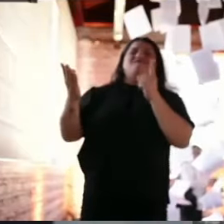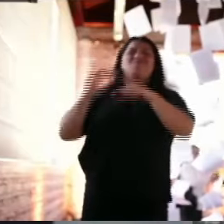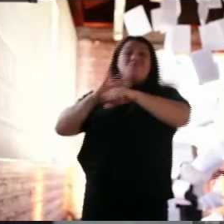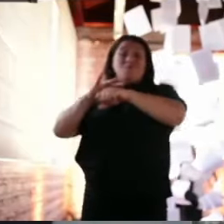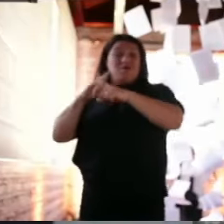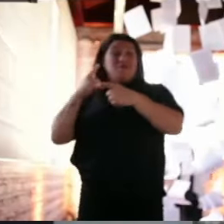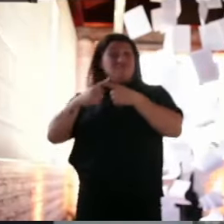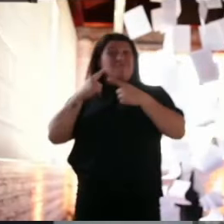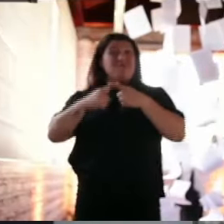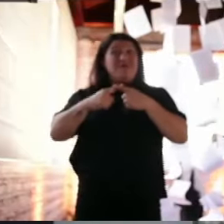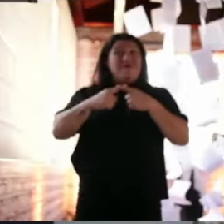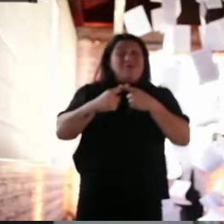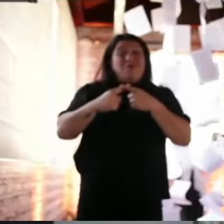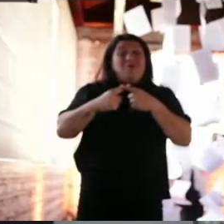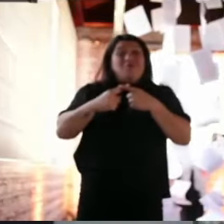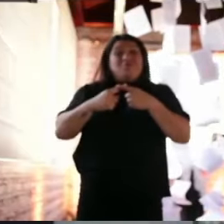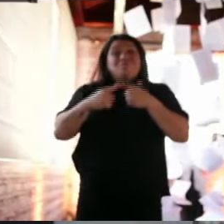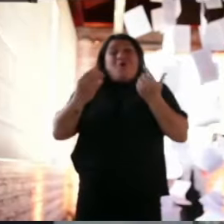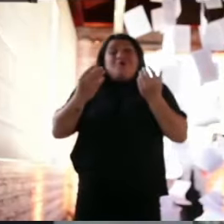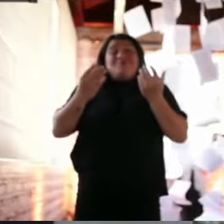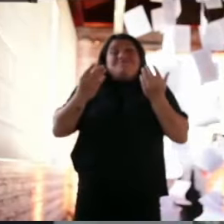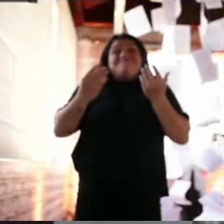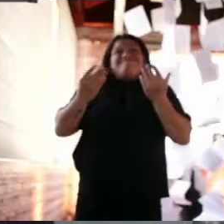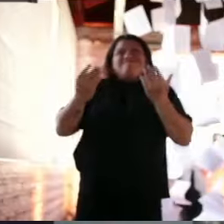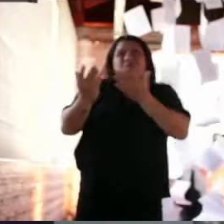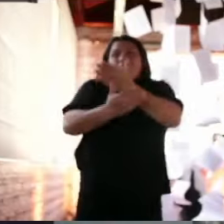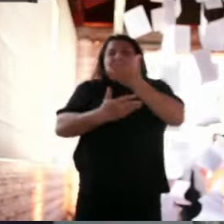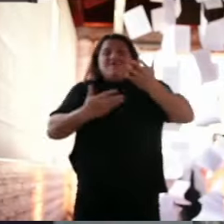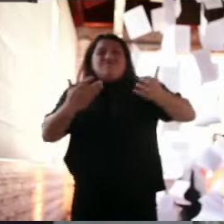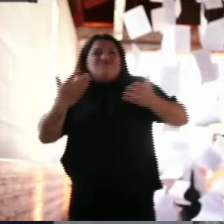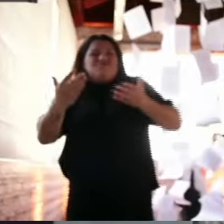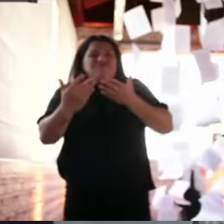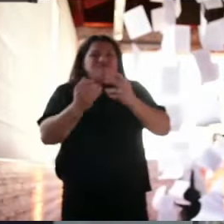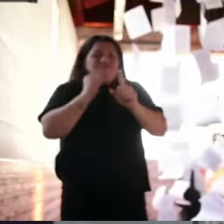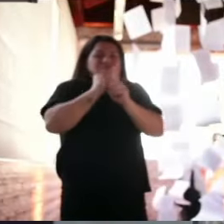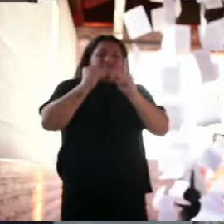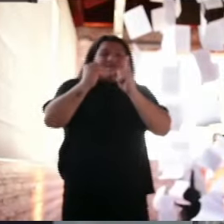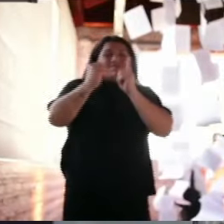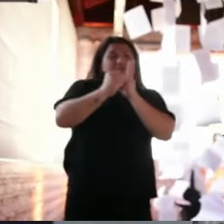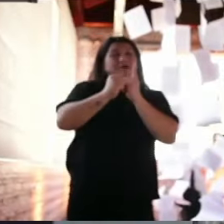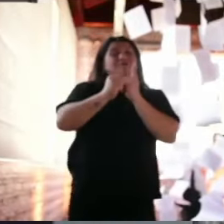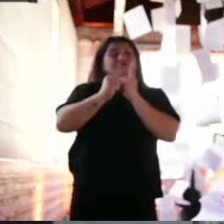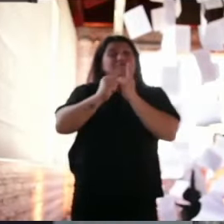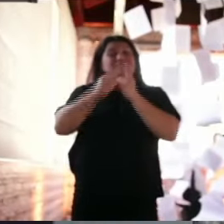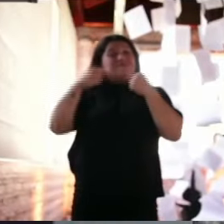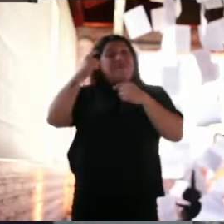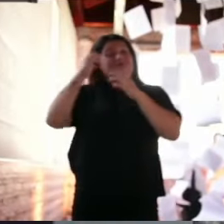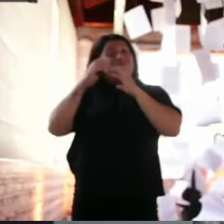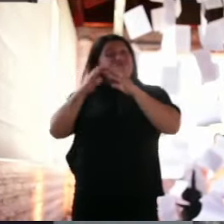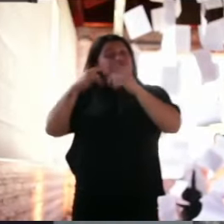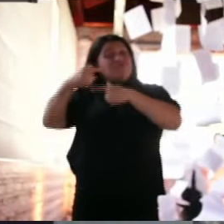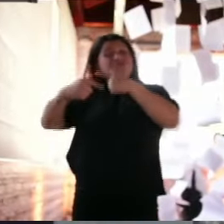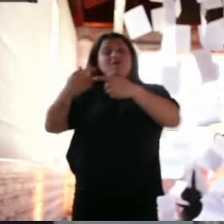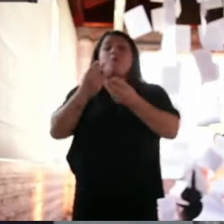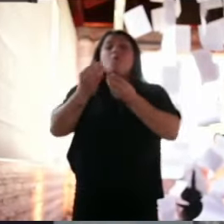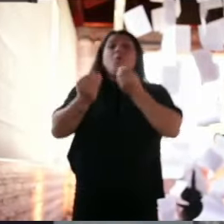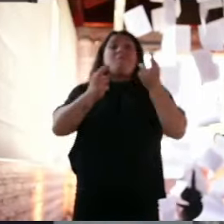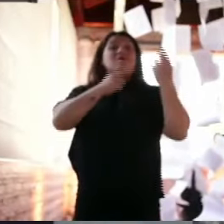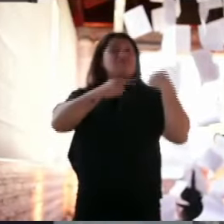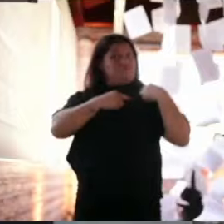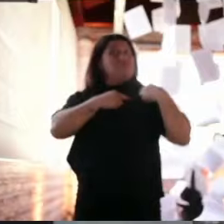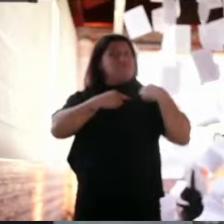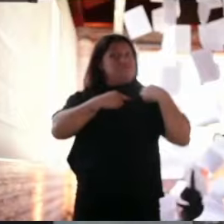do nosso fracasso coletivo nosso fracasso encontro sociedade de as próximas gerações como uma